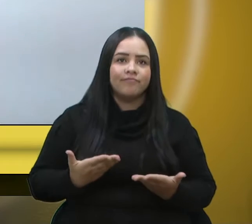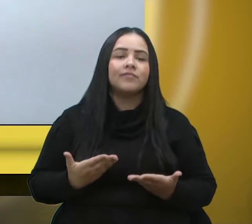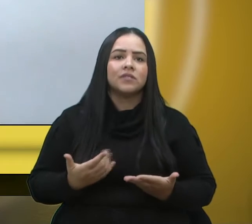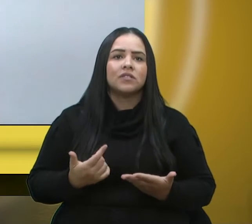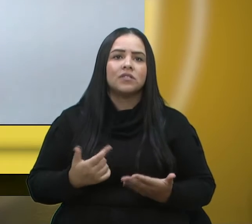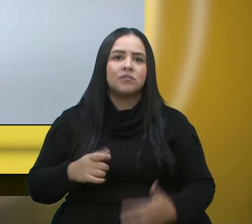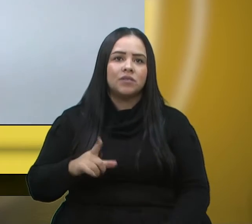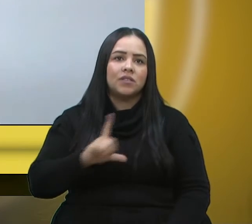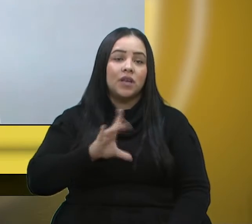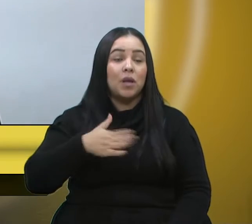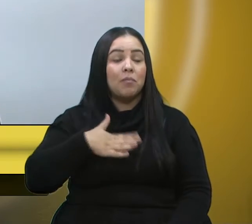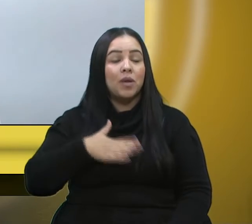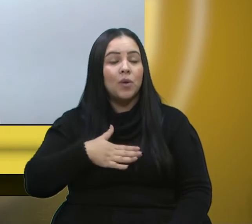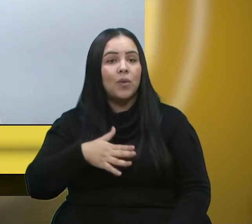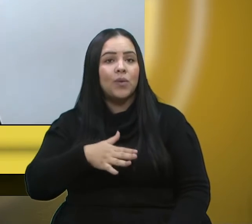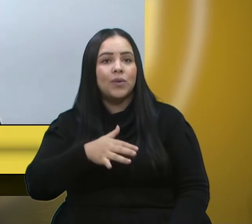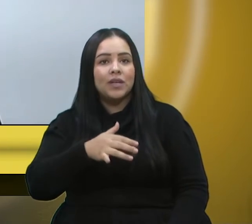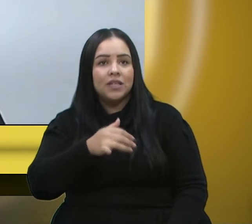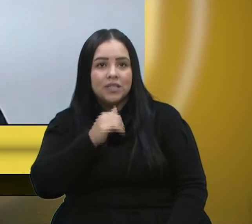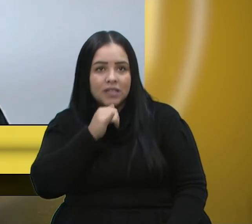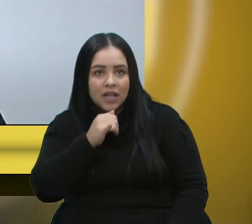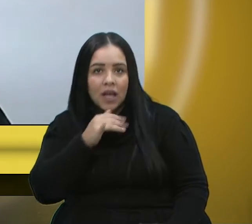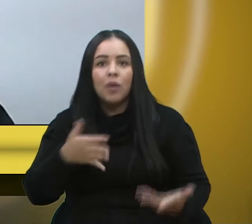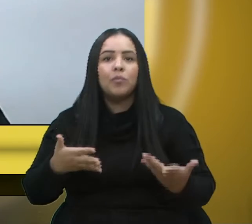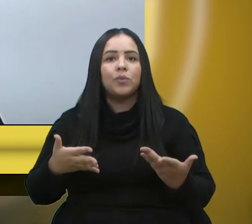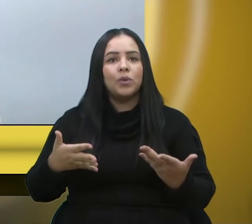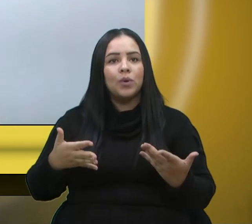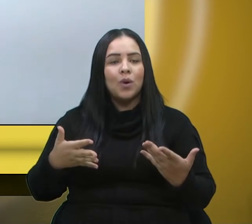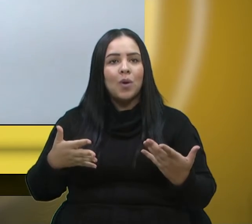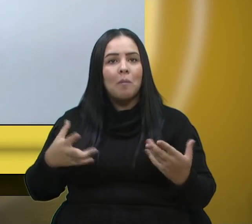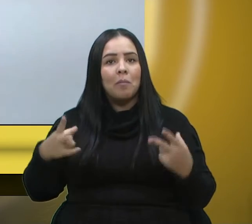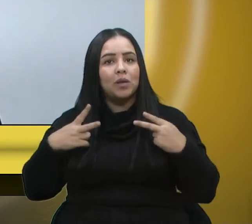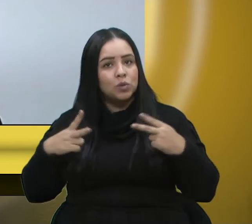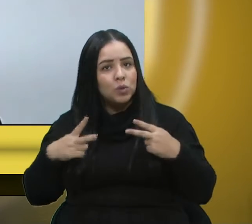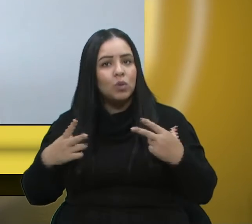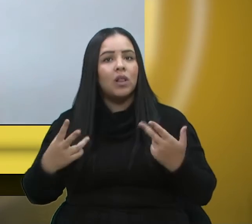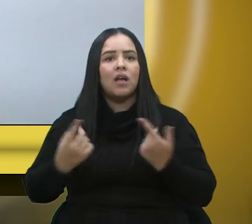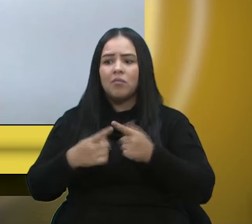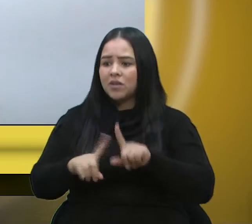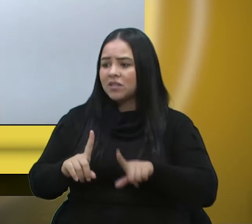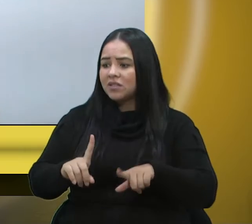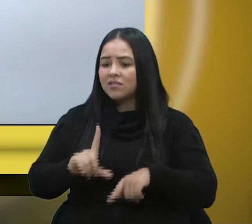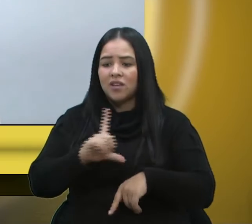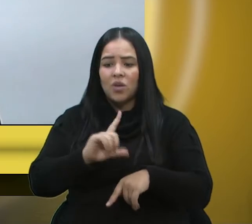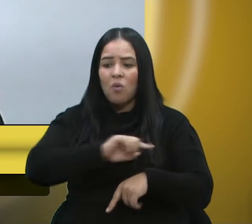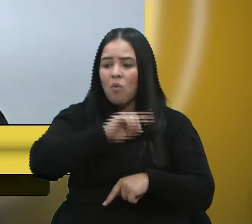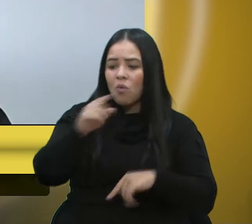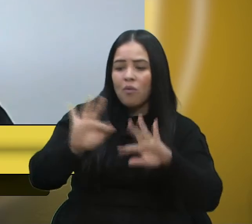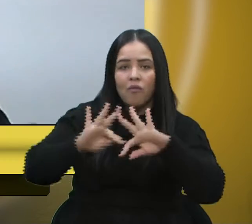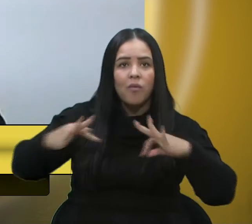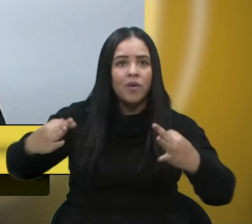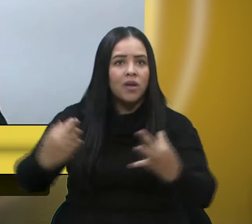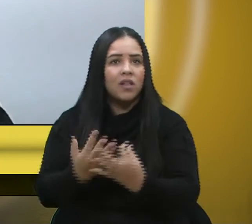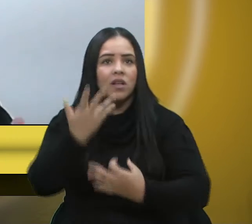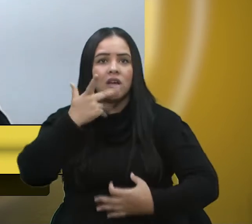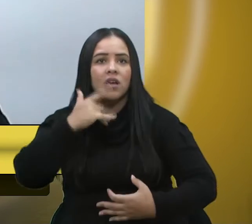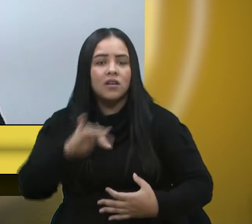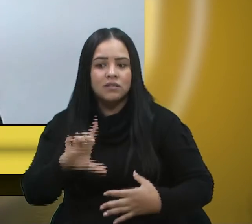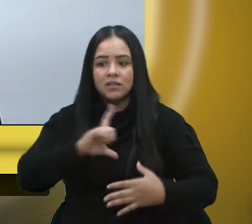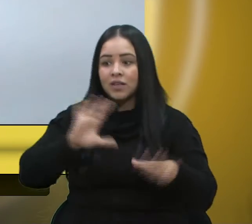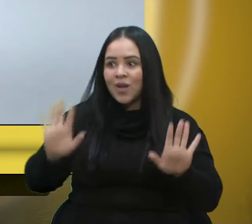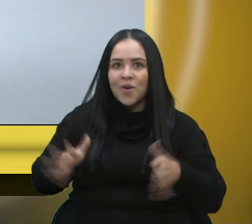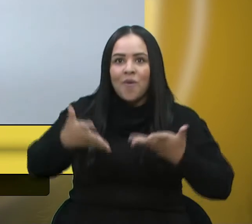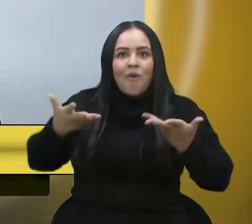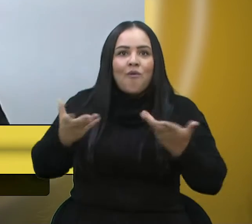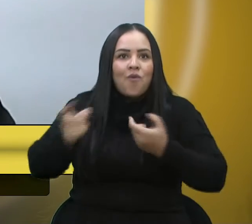exemplo particular e eu imagino e convivo com outras pessoas, outras famílias, que as crianças ficam motivadas a voltarem